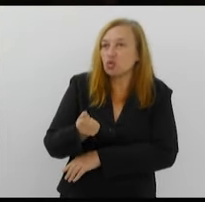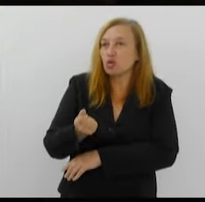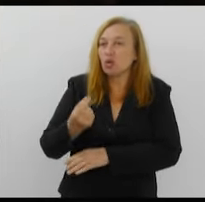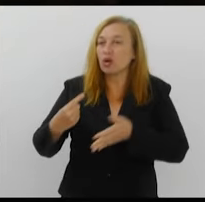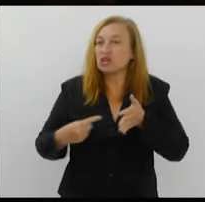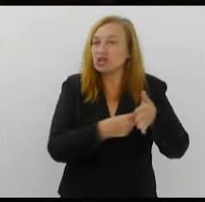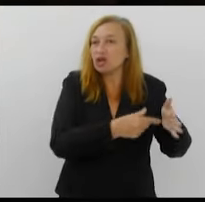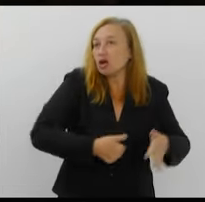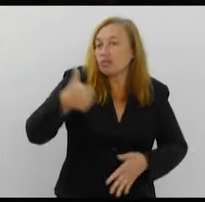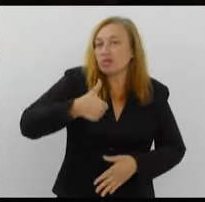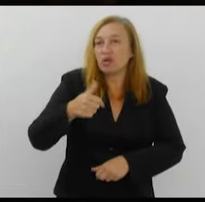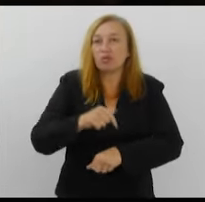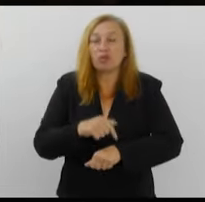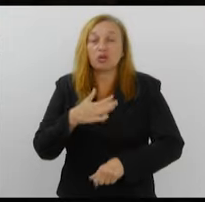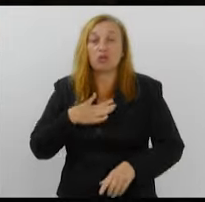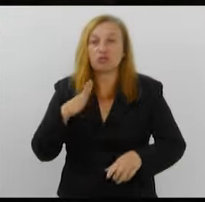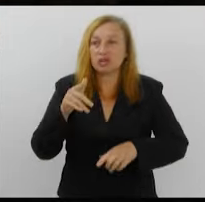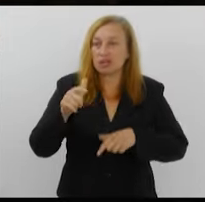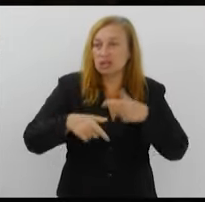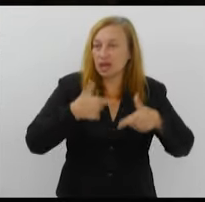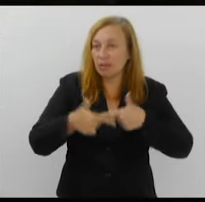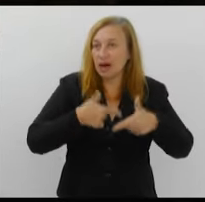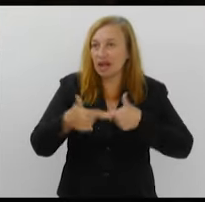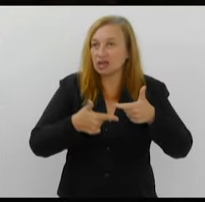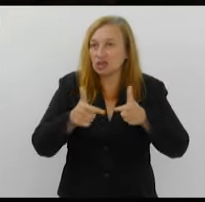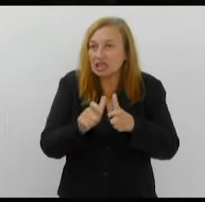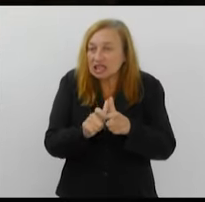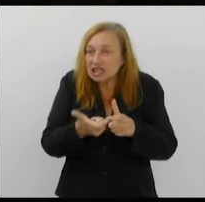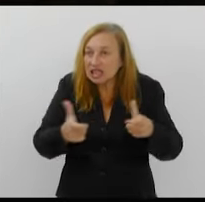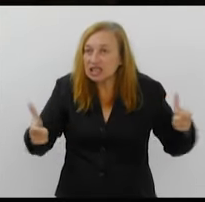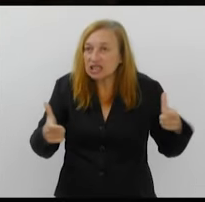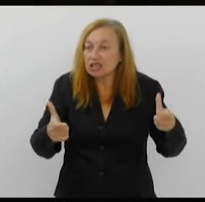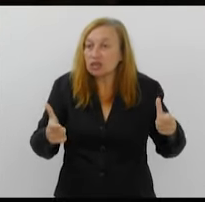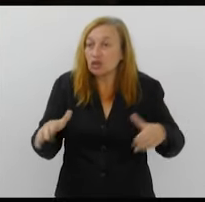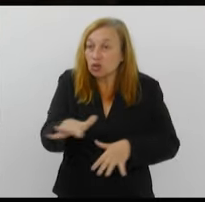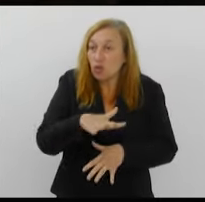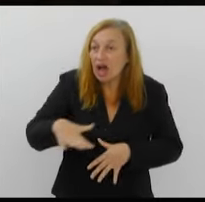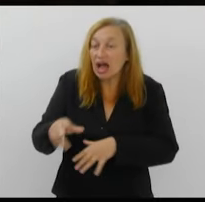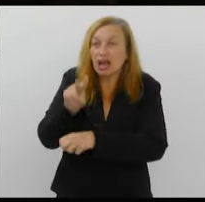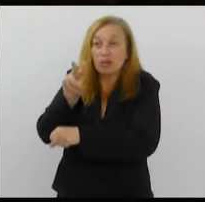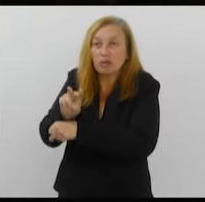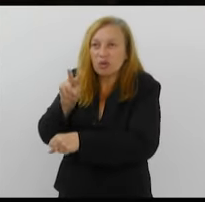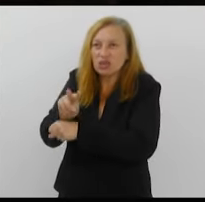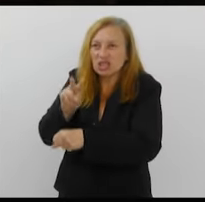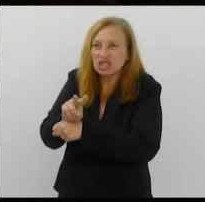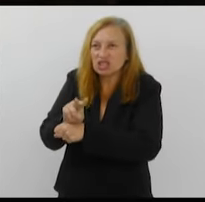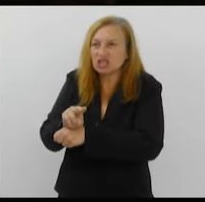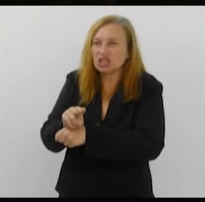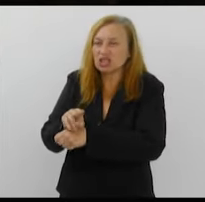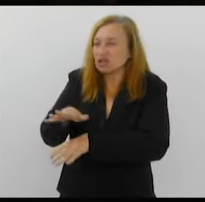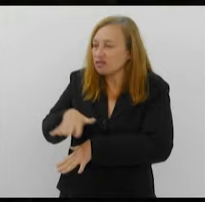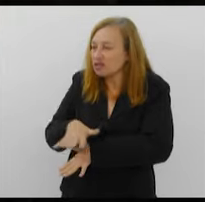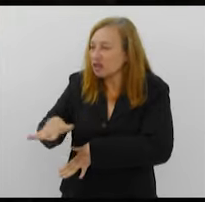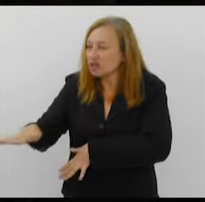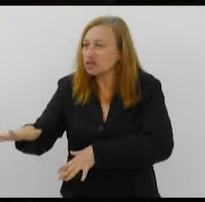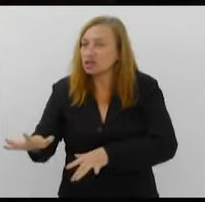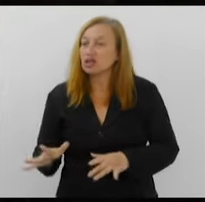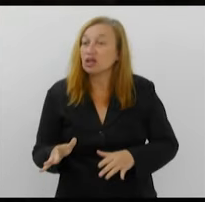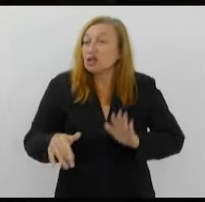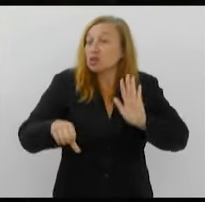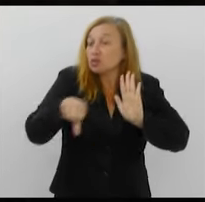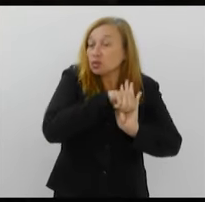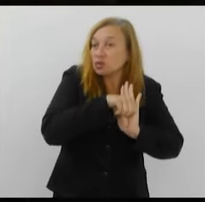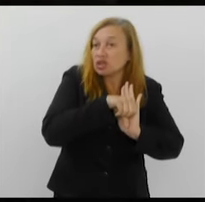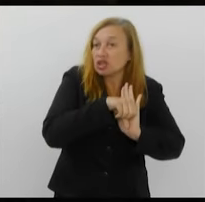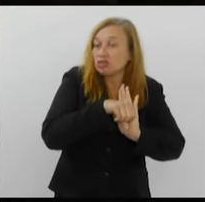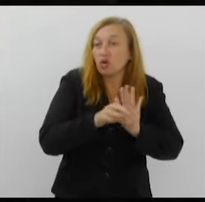desde o primeiro momento do meu mandato, de expansão numa área protegida, onde estão favelizando, onde tem o crime organizado, faço o